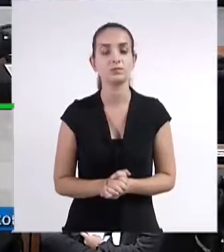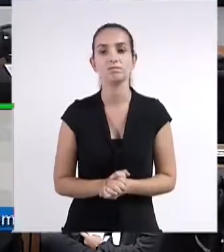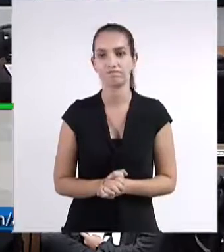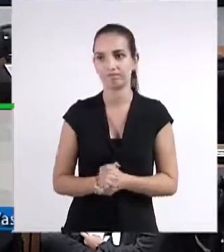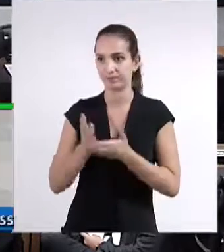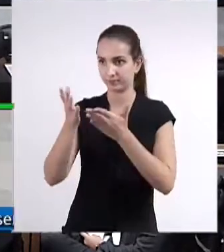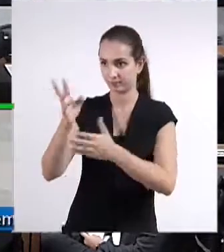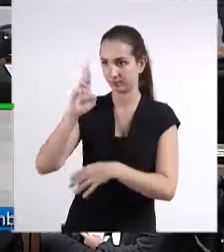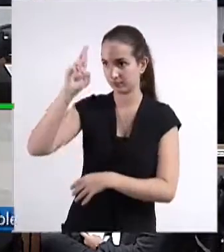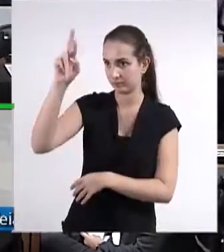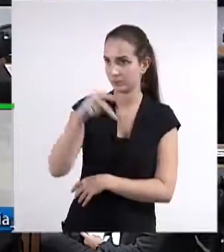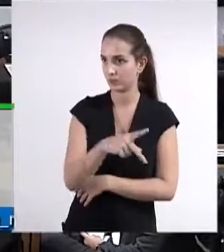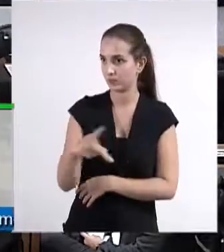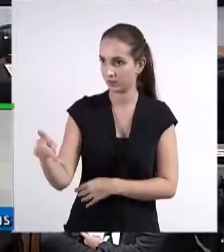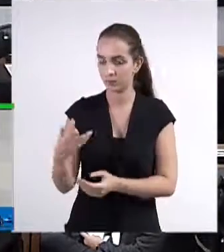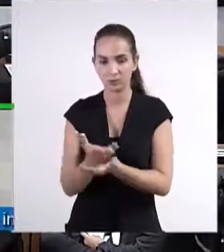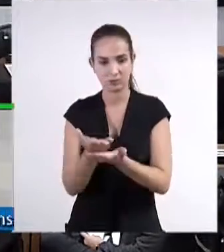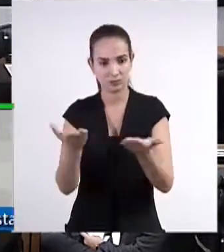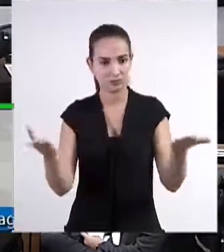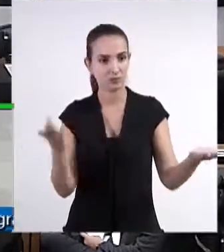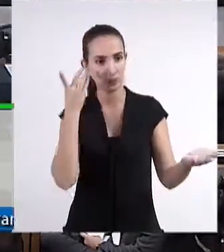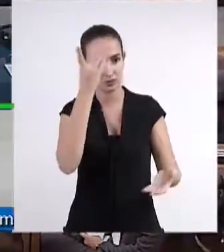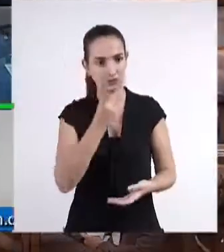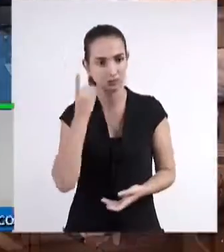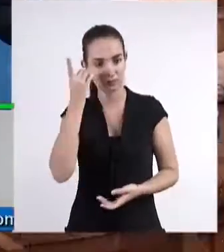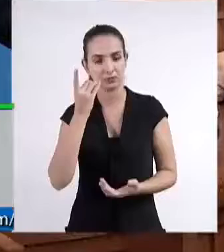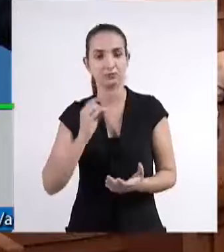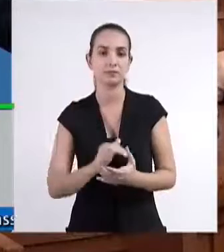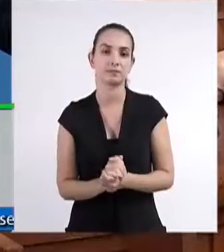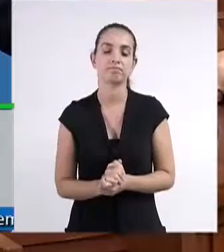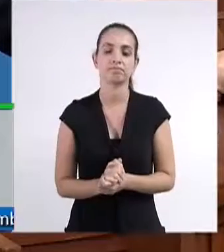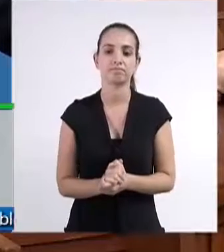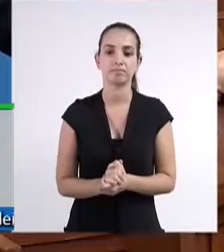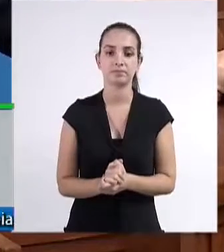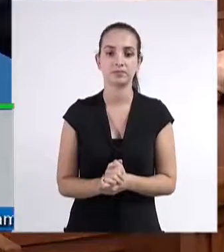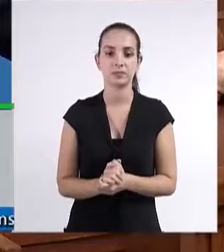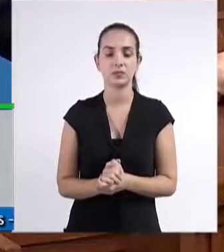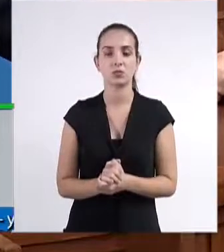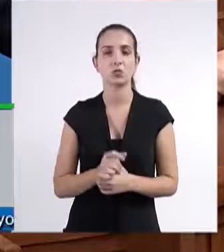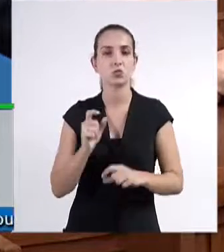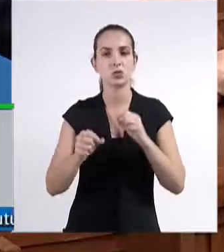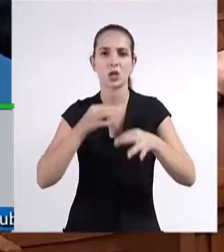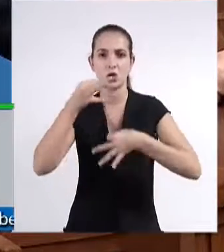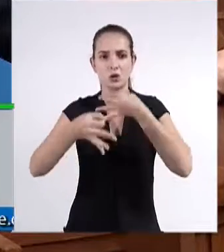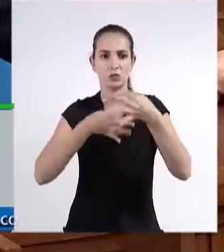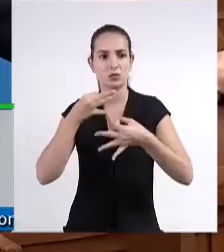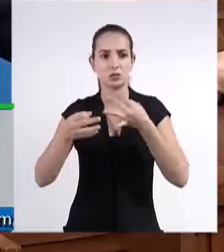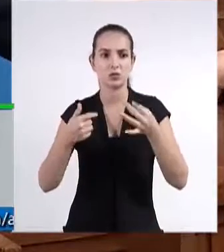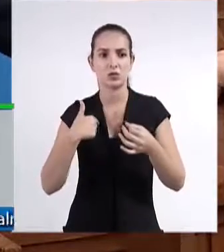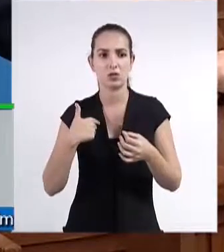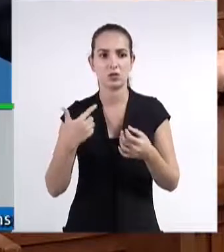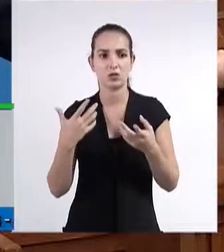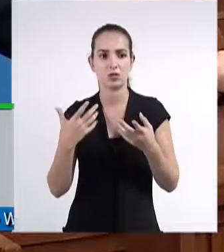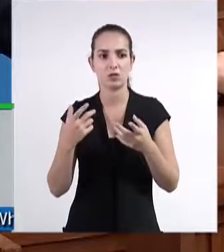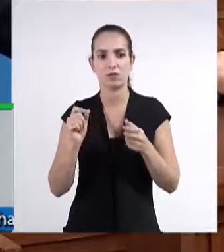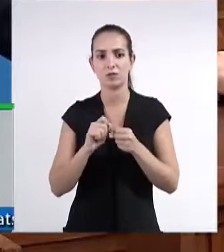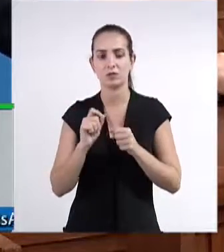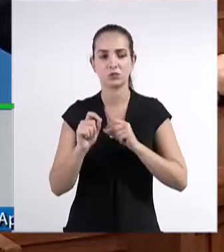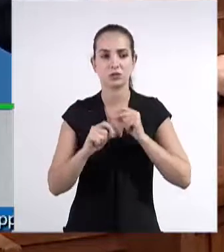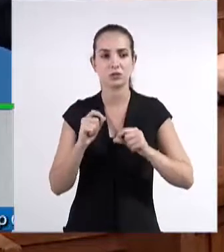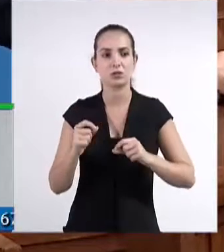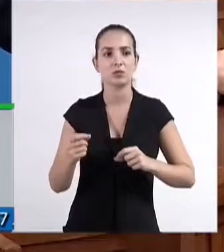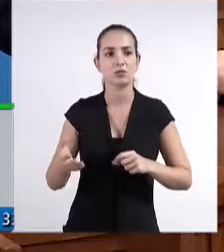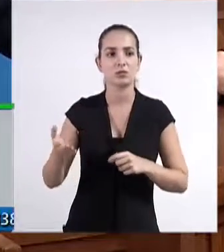Senhor presidente, senhores deputados, a manifestação que eu faço decorre